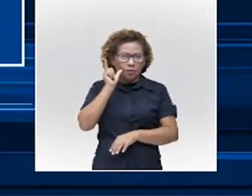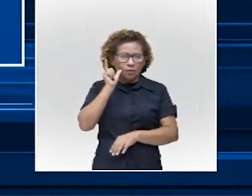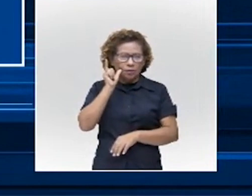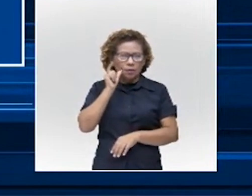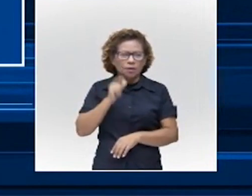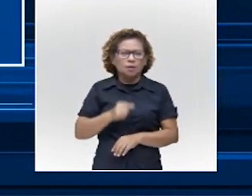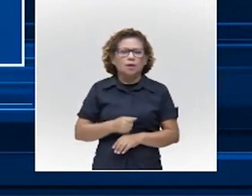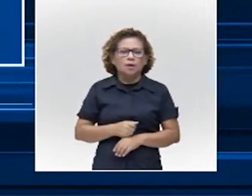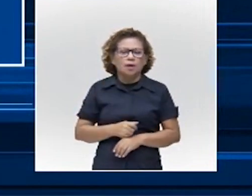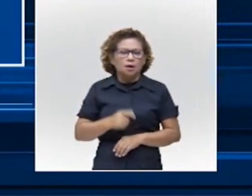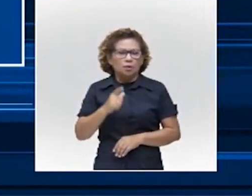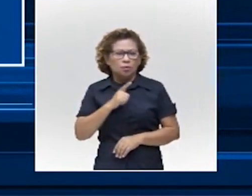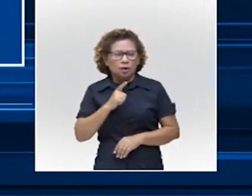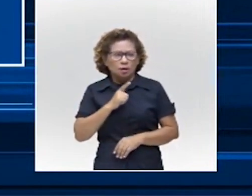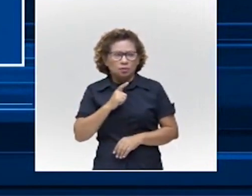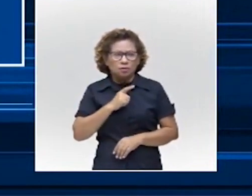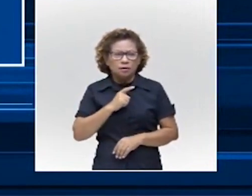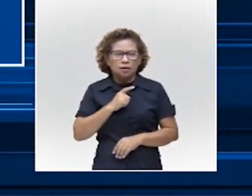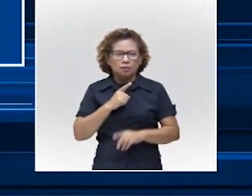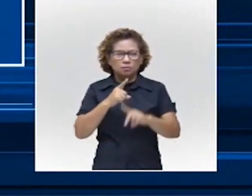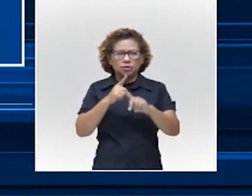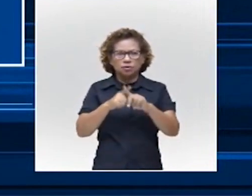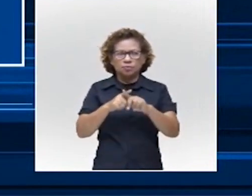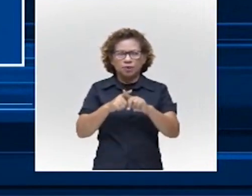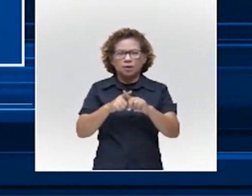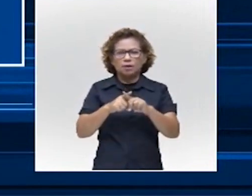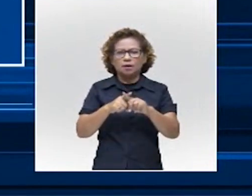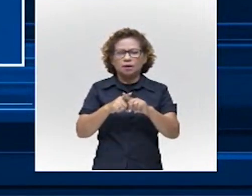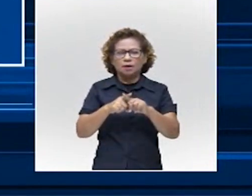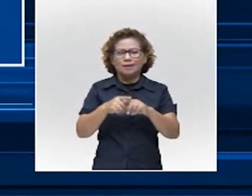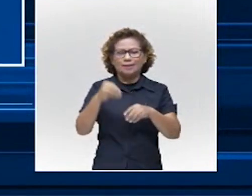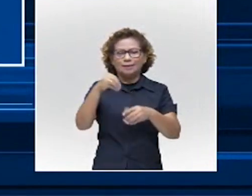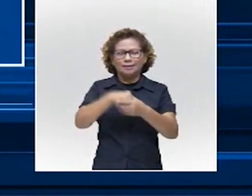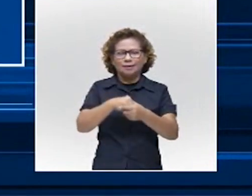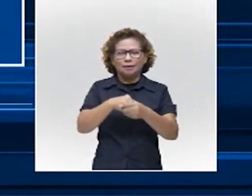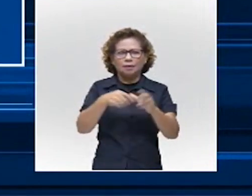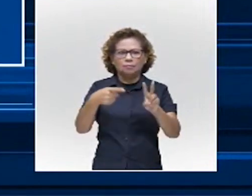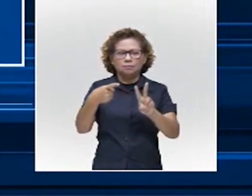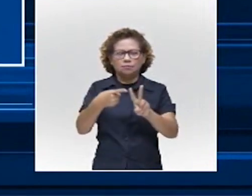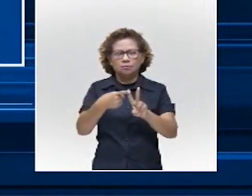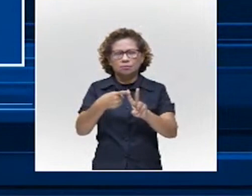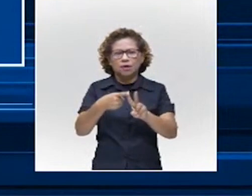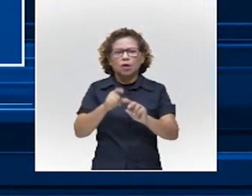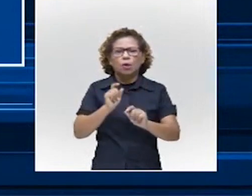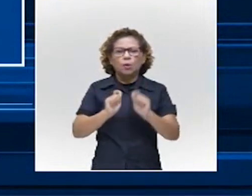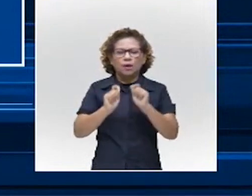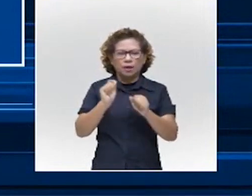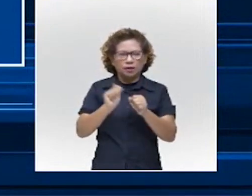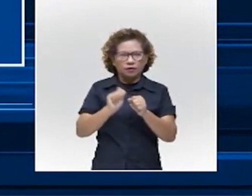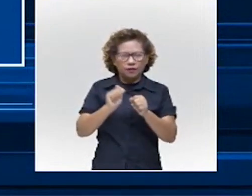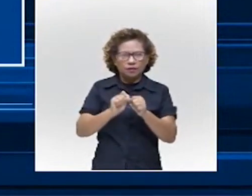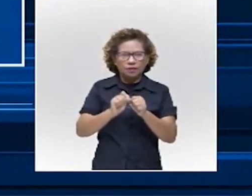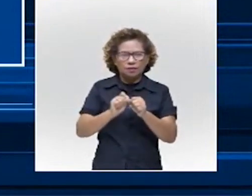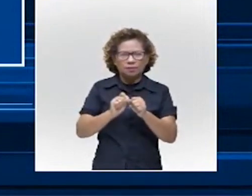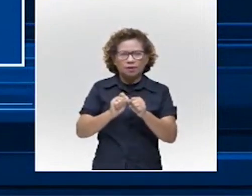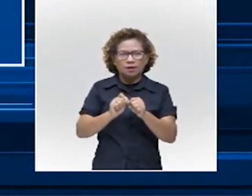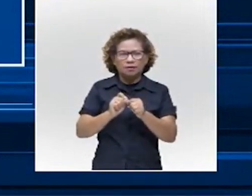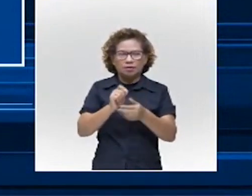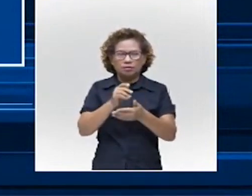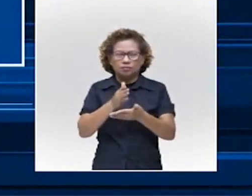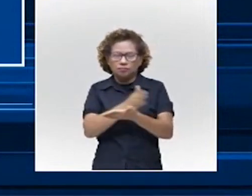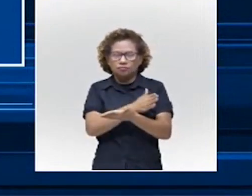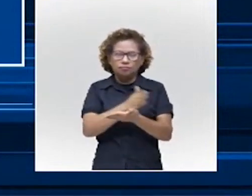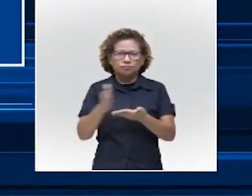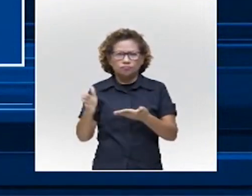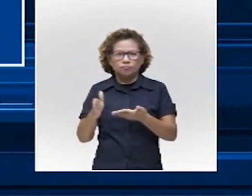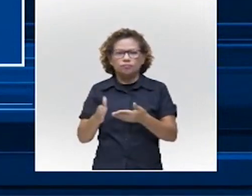dois fatores no mesmo radical, nós podemos separar essa multiplicação em dois radicais.